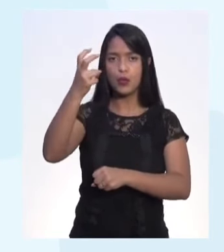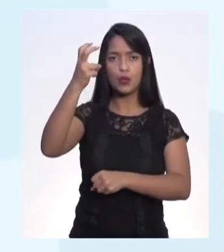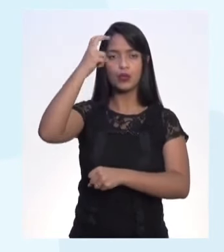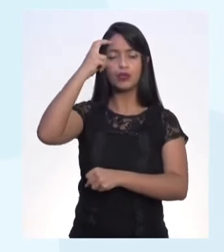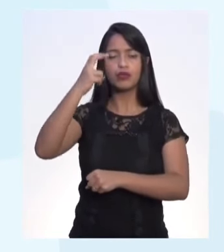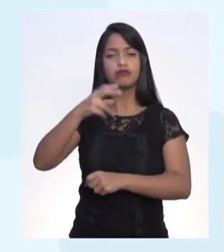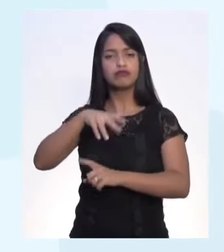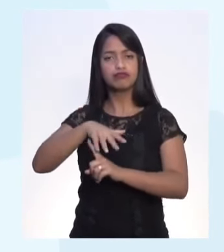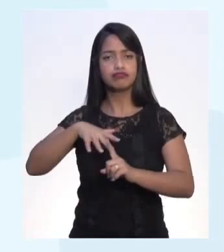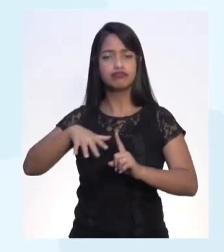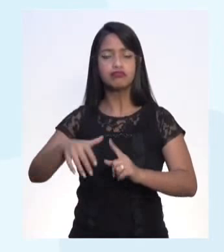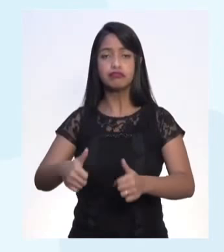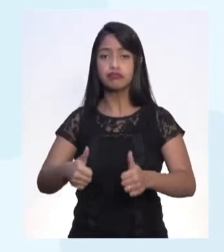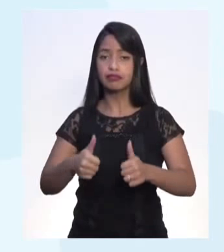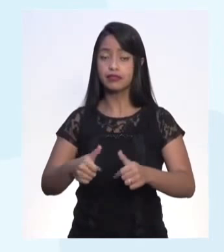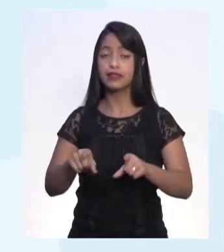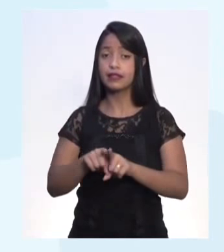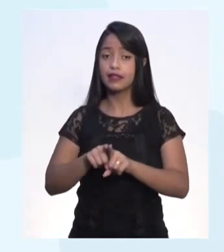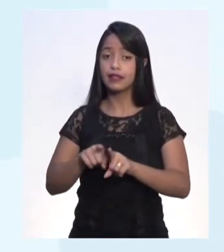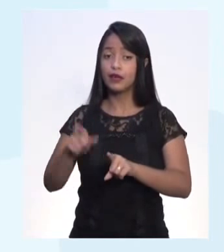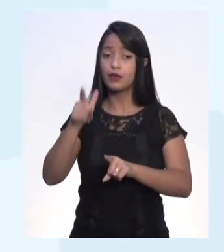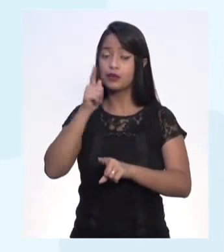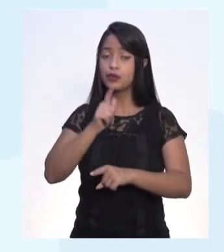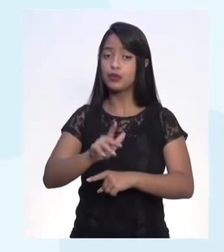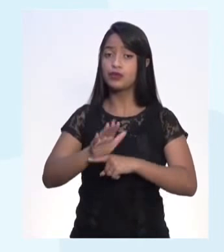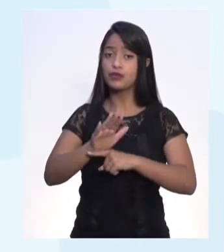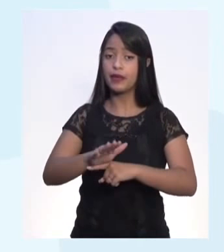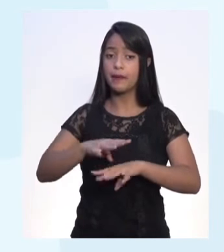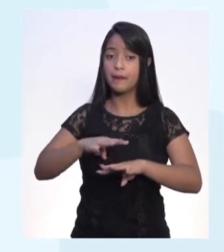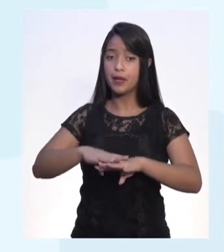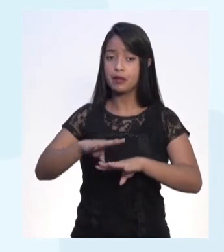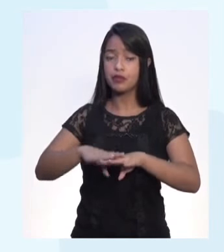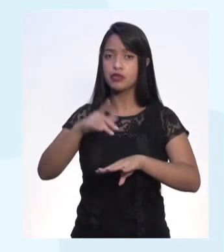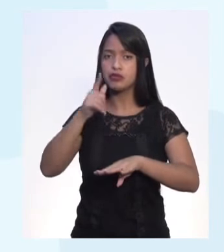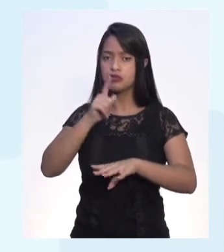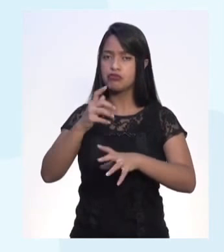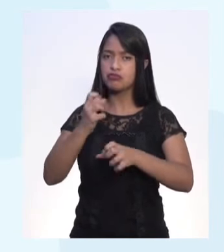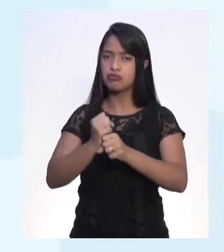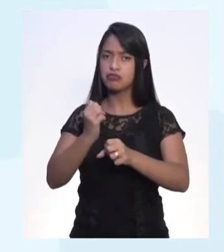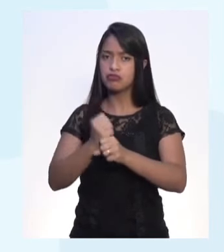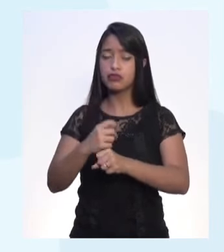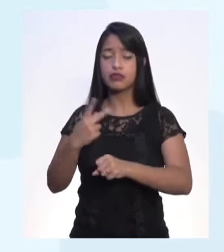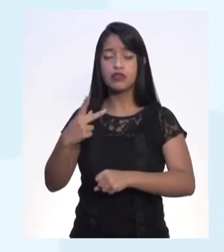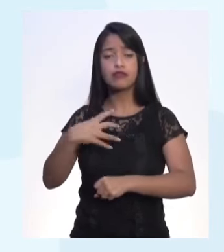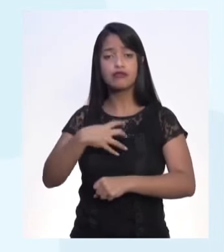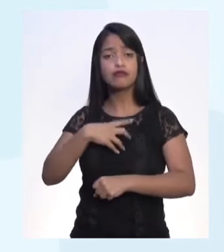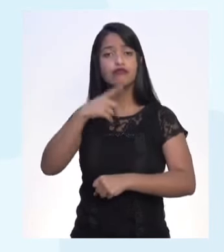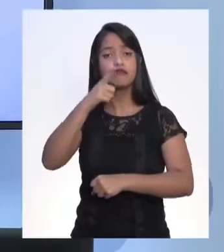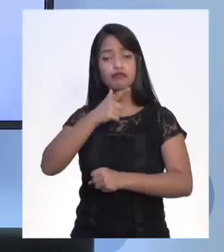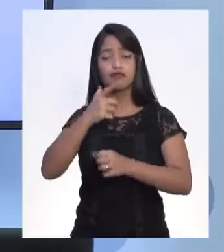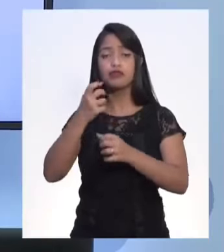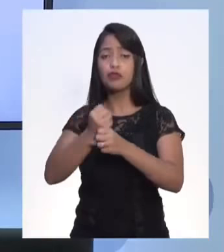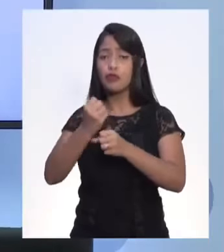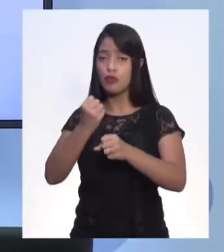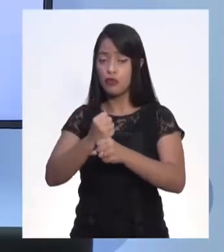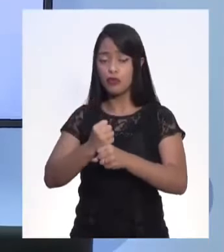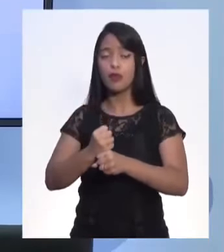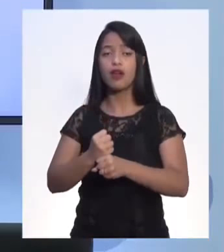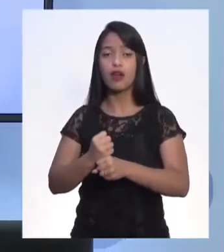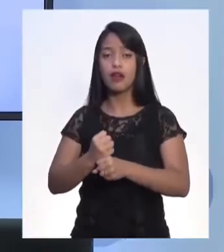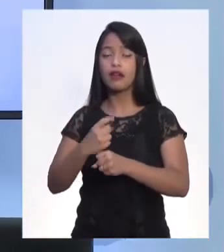contribuíram para a evolução da matemática e que o seu próprio sistema de Contagem que usava apenas